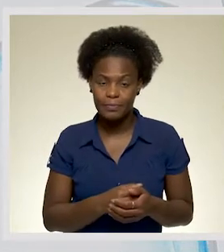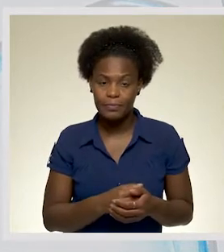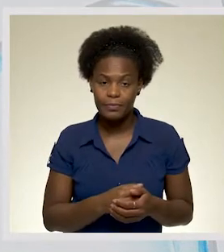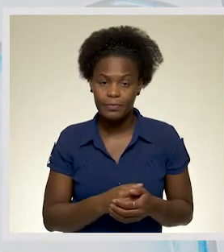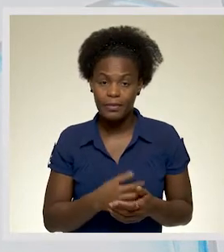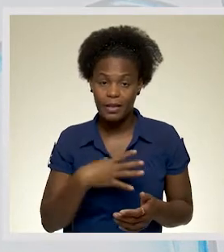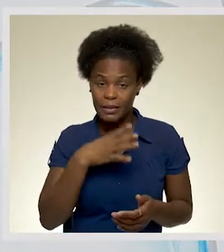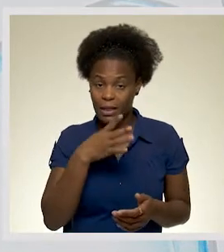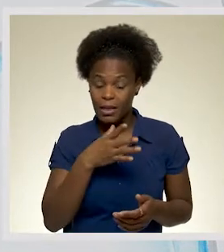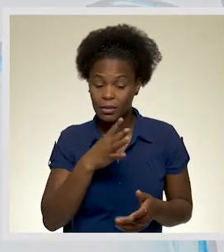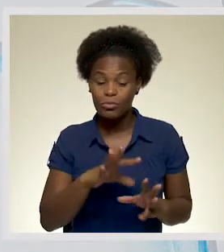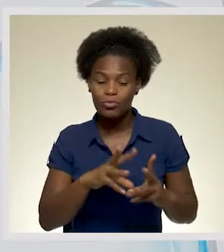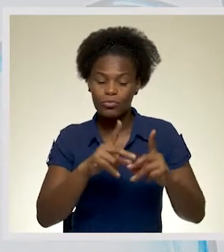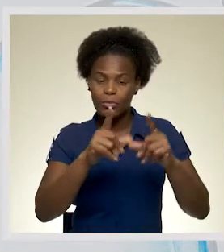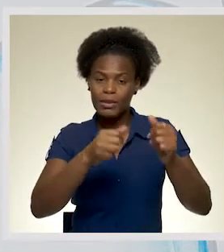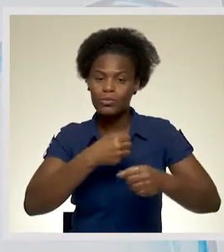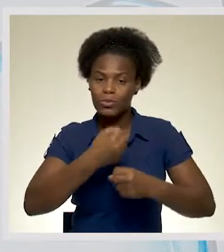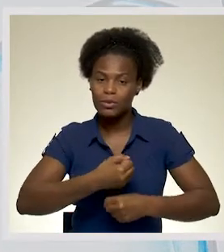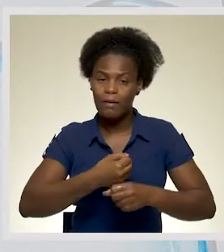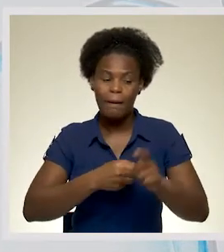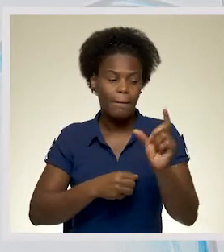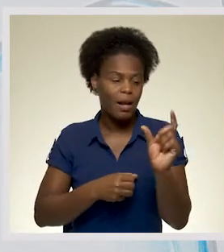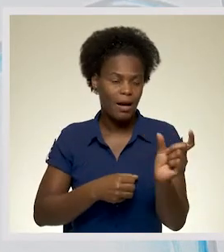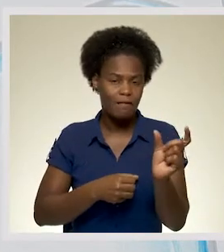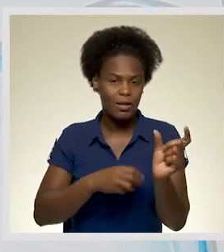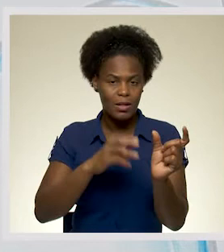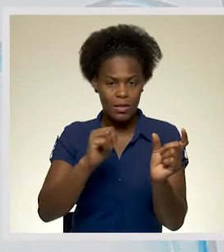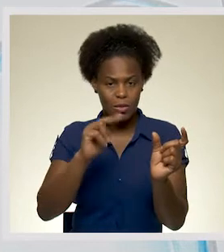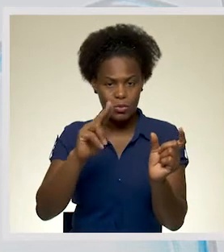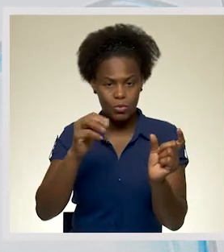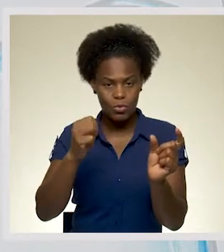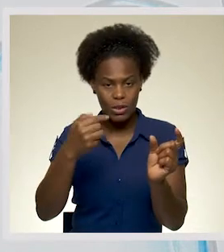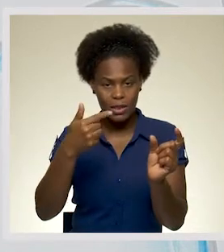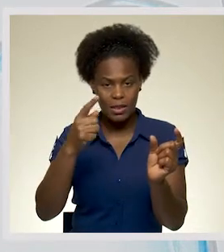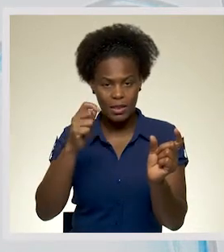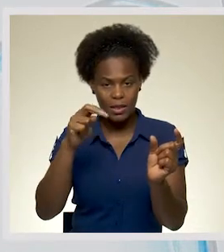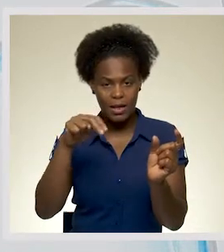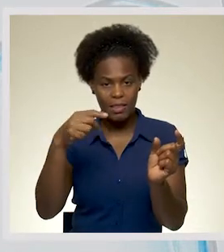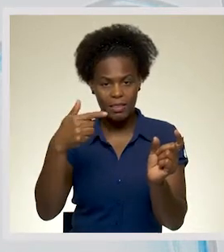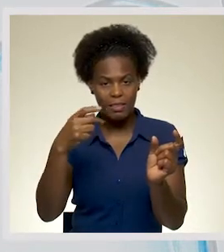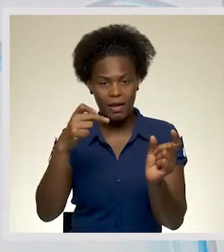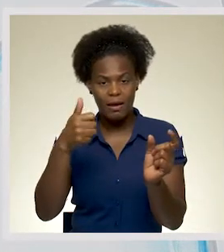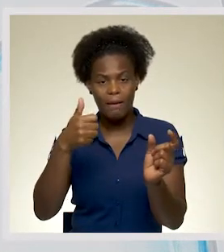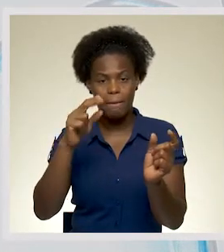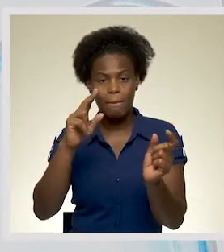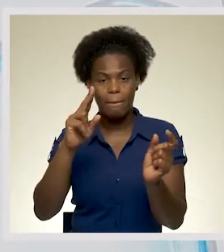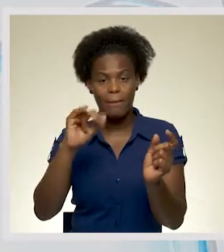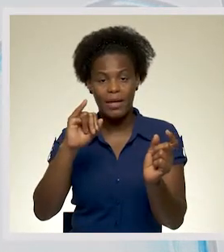O desenvolvimento sustentável vem da palavra sustentabilidade. O que quer dizer a